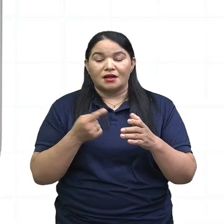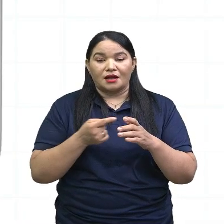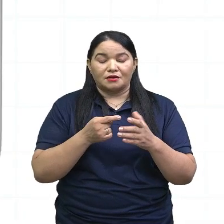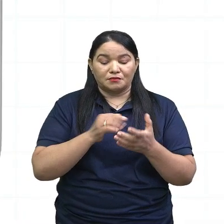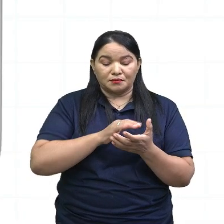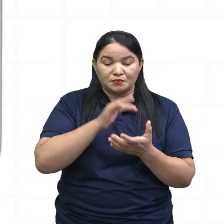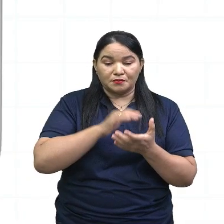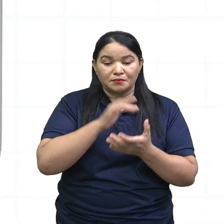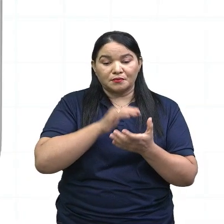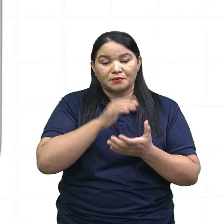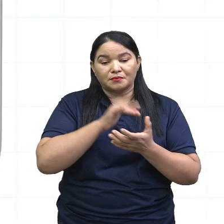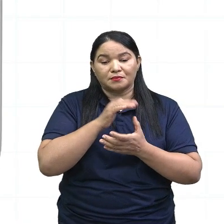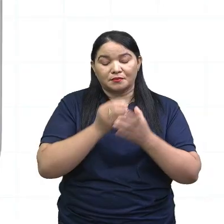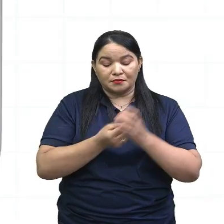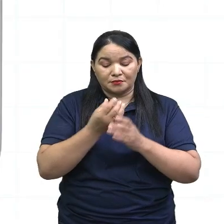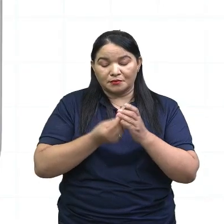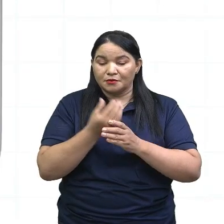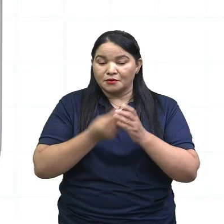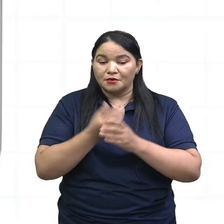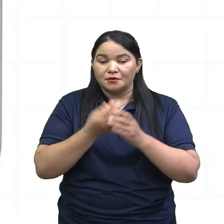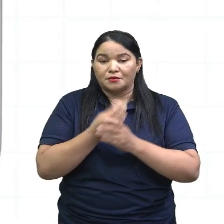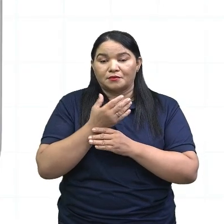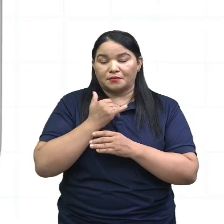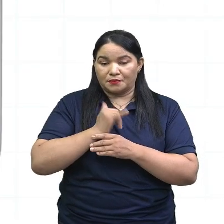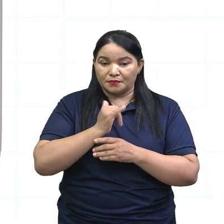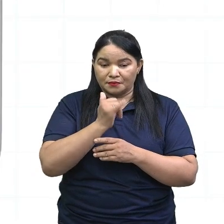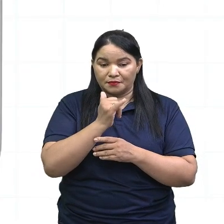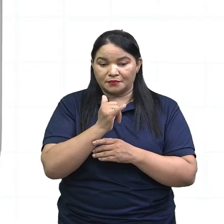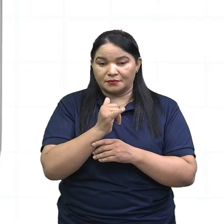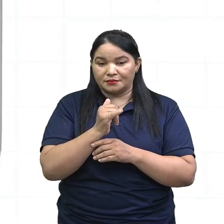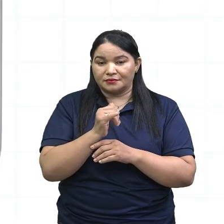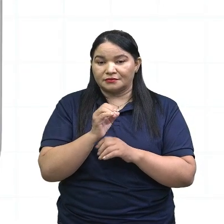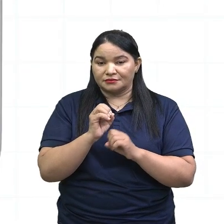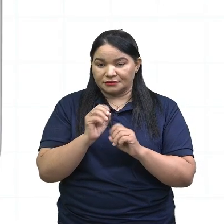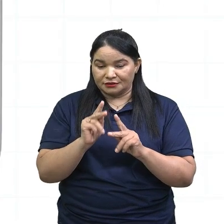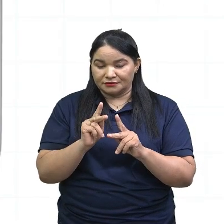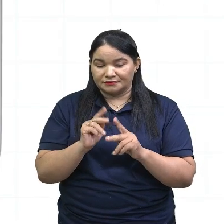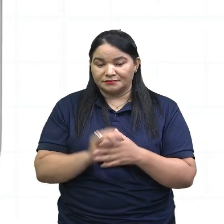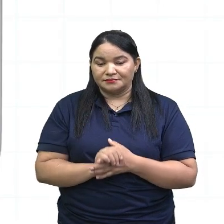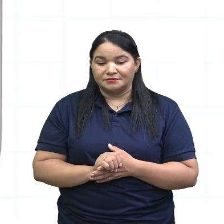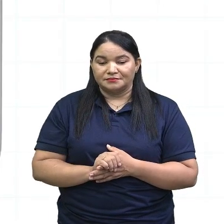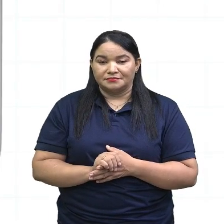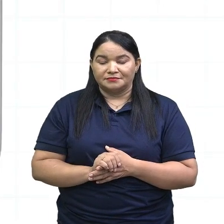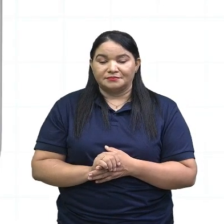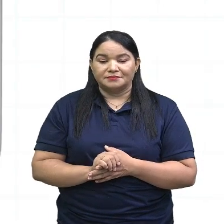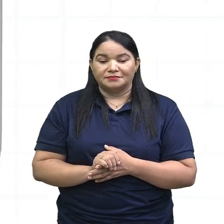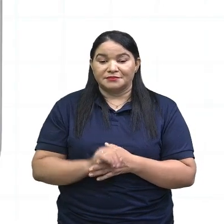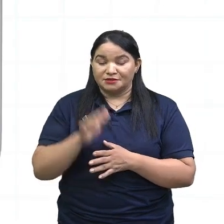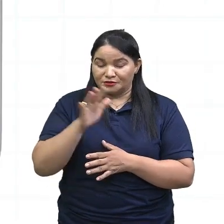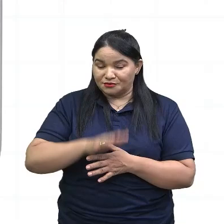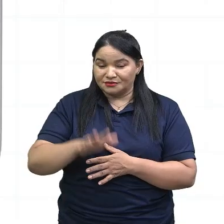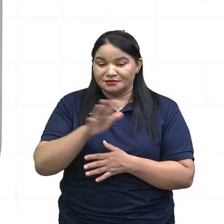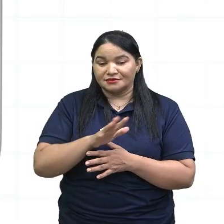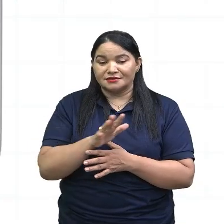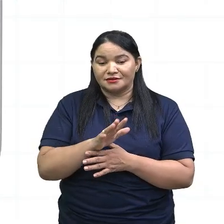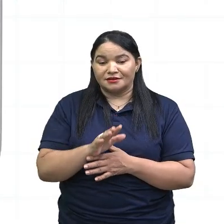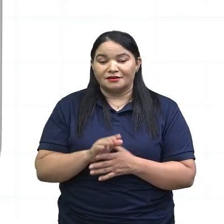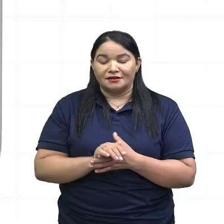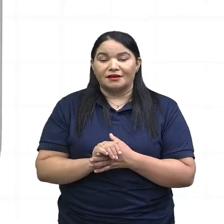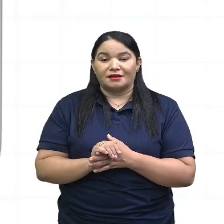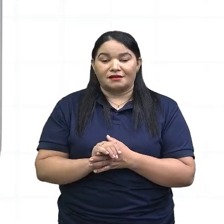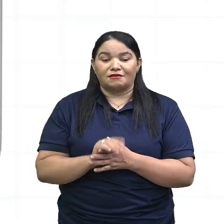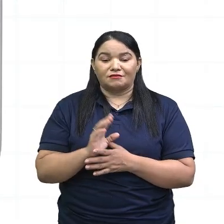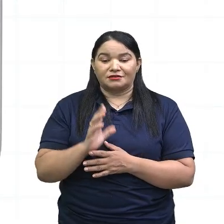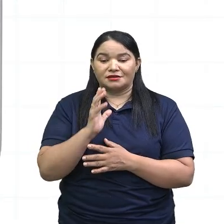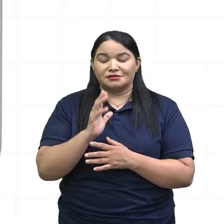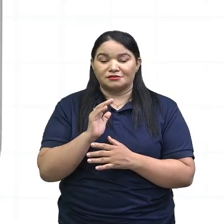gerador que vai produzir a energia elétrica, tá certo? Então, no geral, é assim que acontece esse